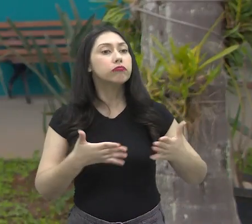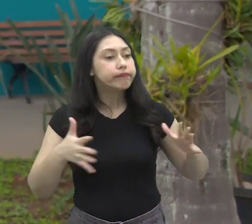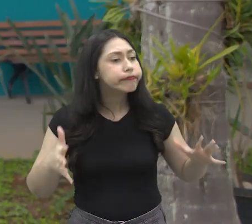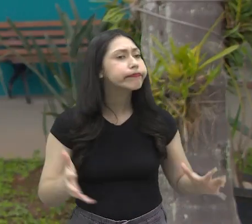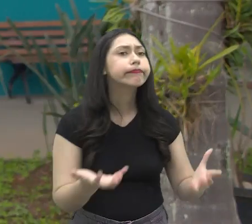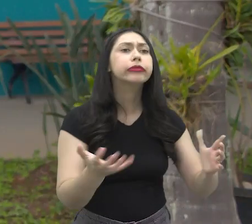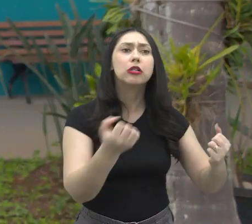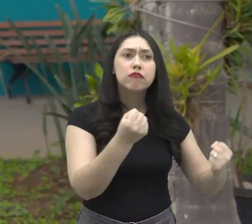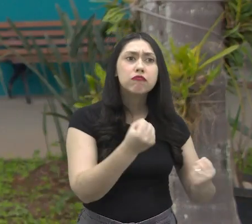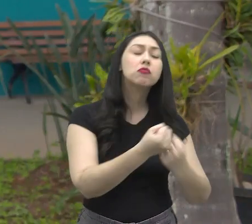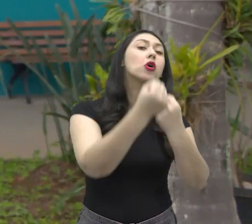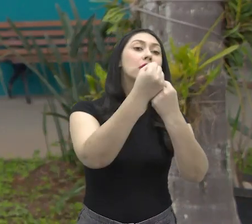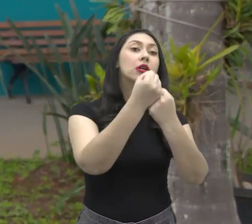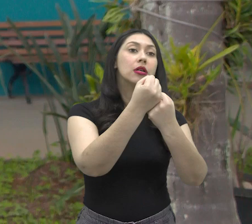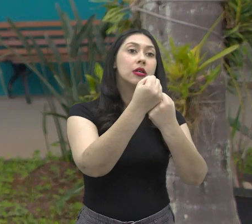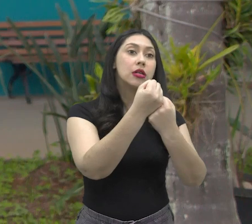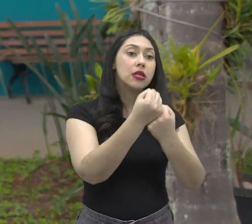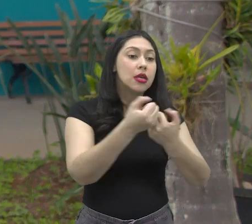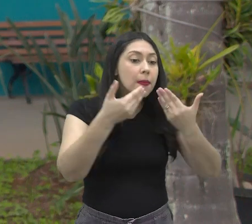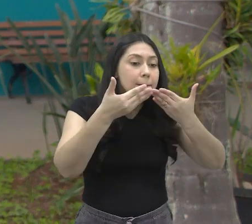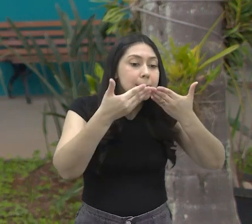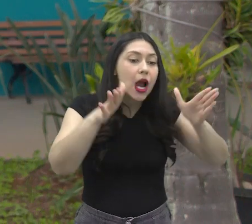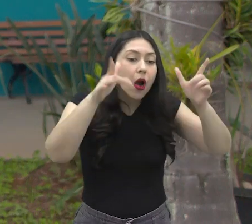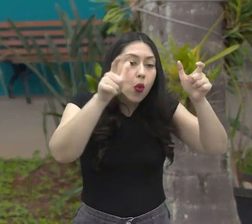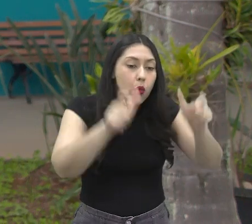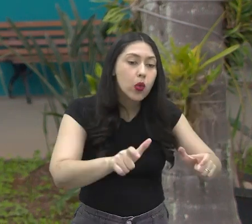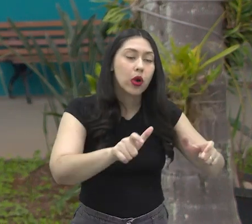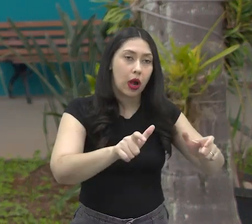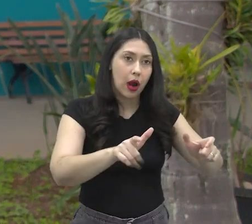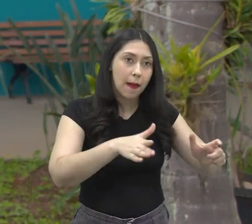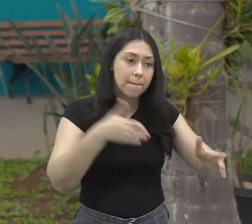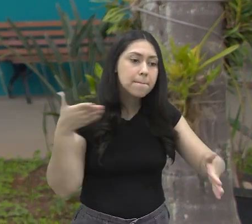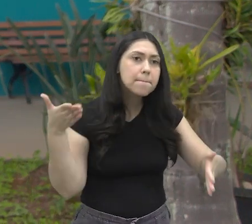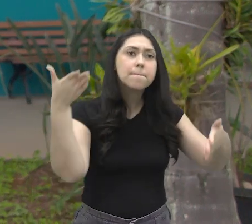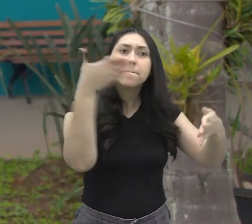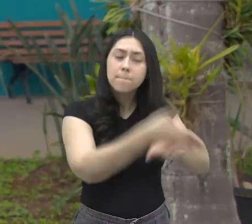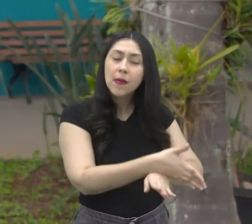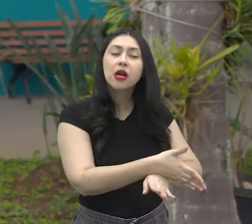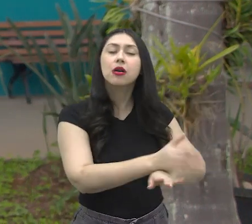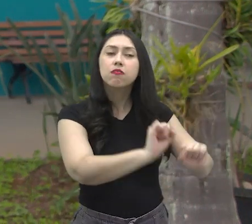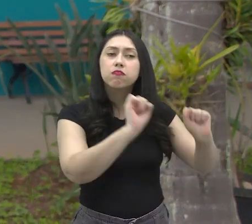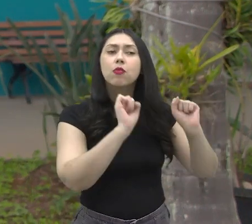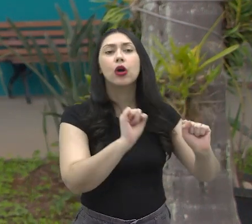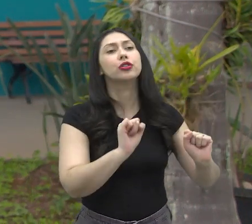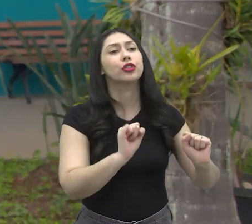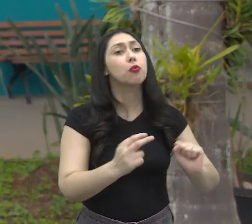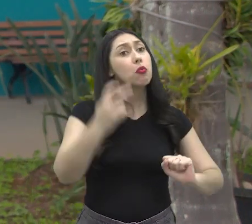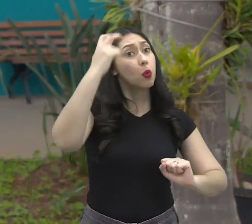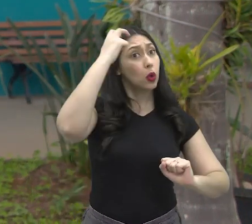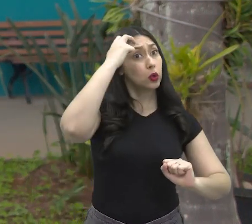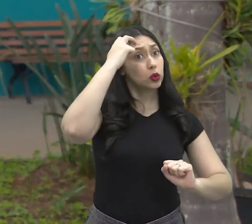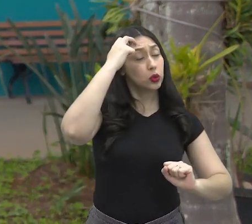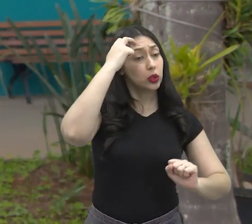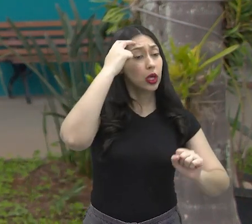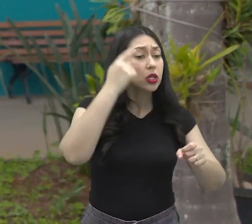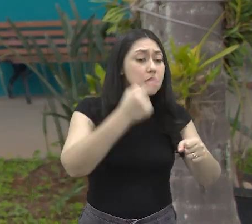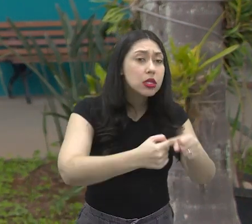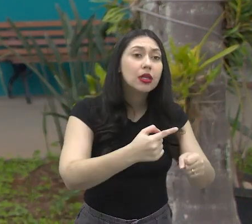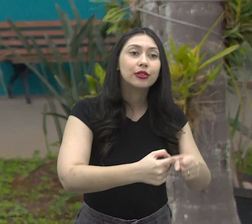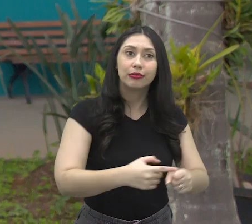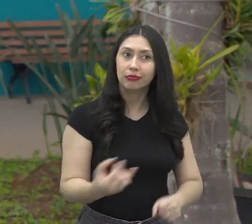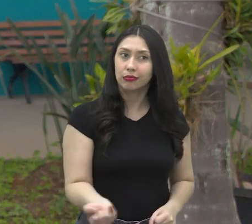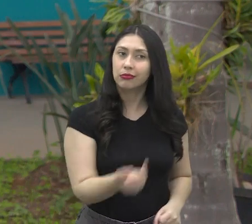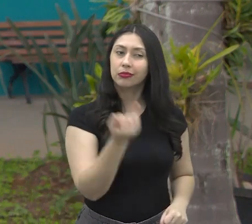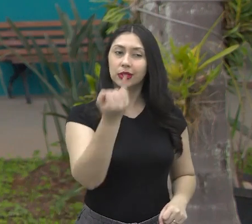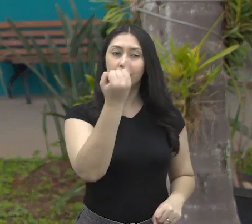incentiva e crava um espaço como esse, né? Dá o acesso para que as pessoas possam reproduzir aquilo que, né, uma cultura regional, uma cultura